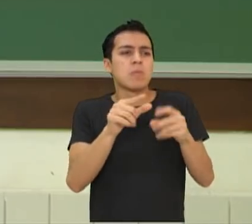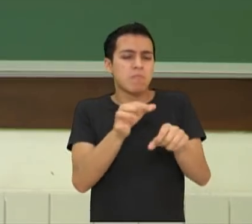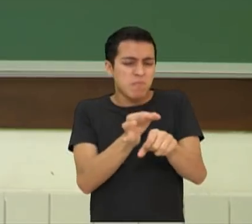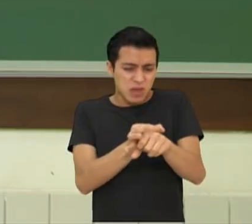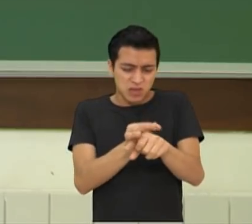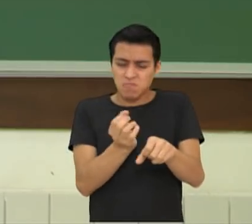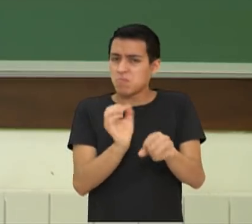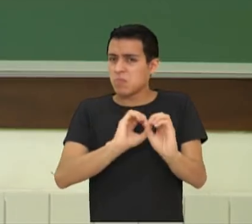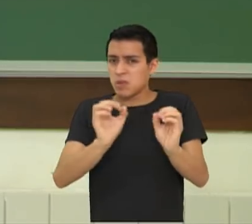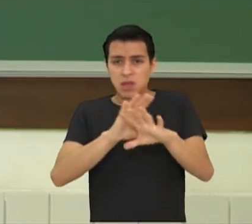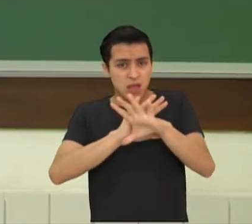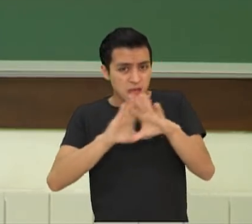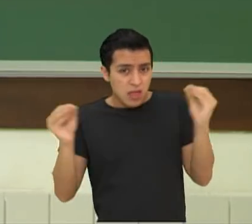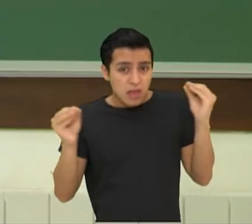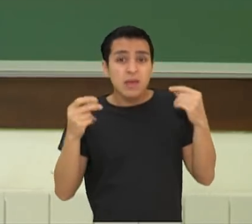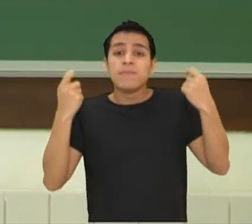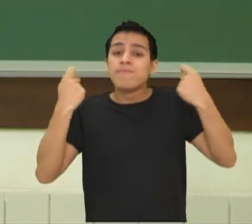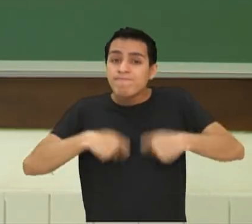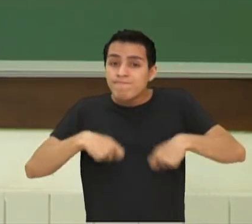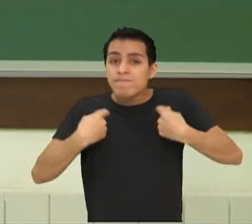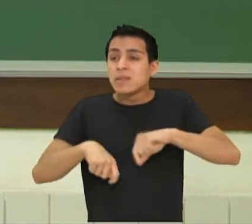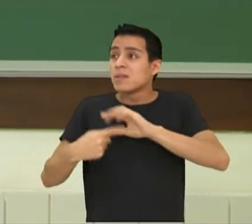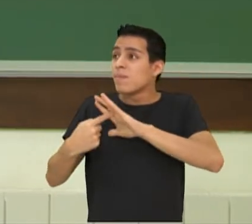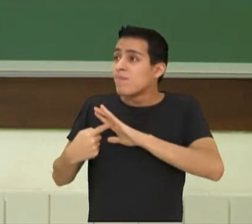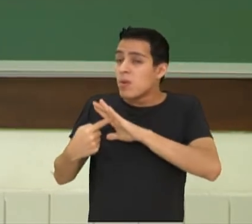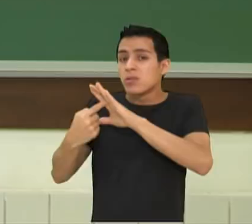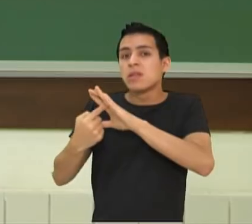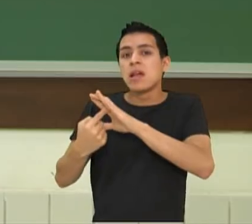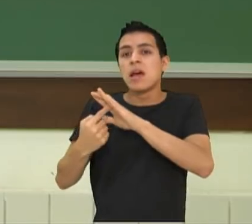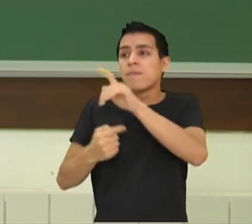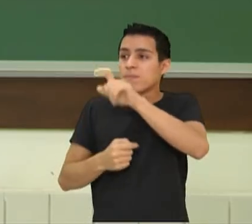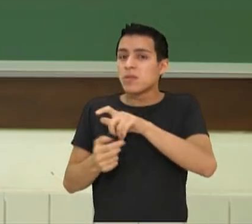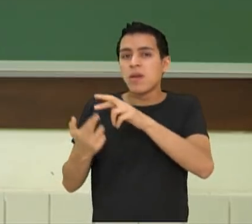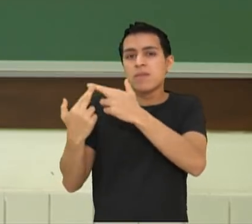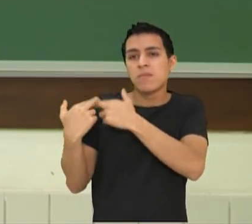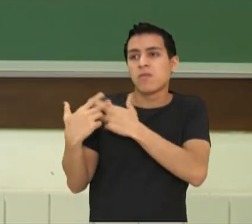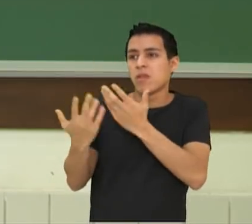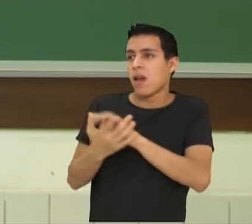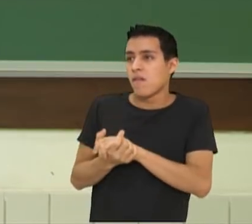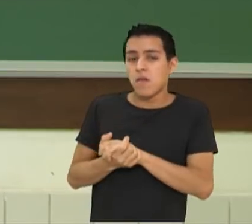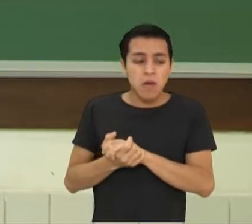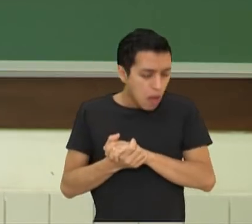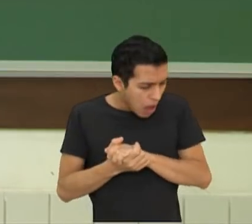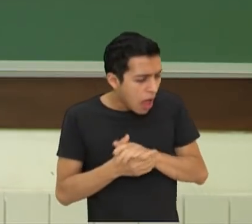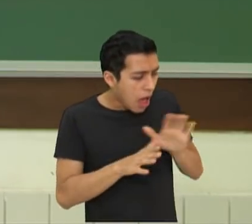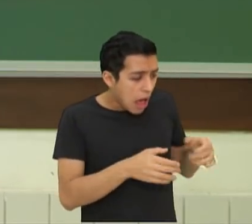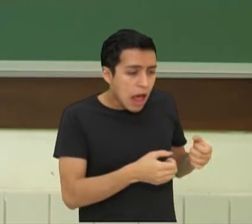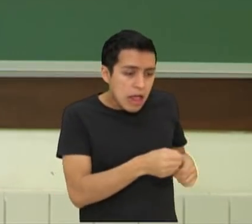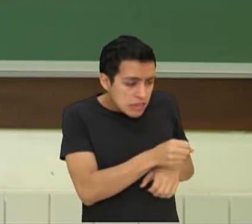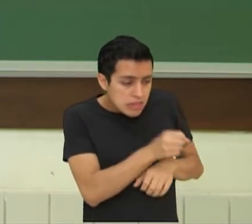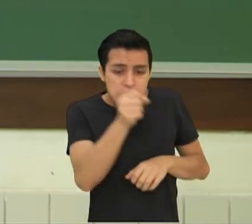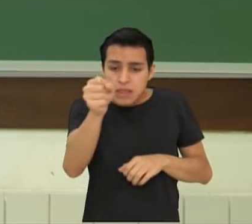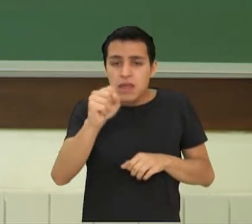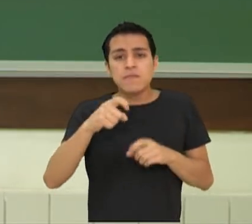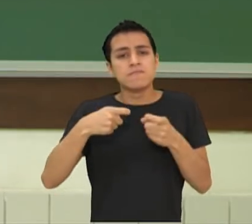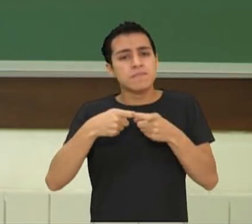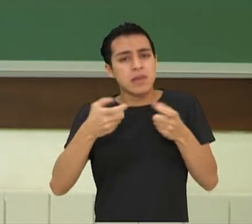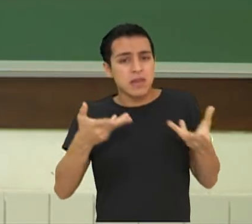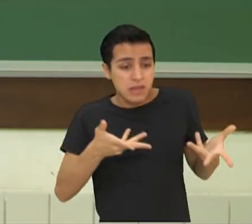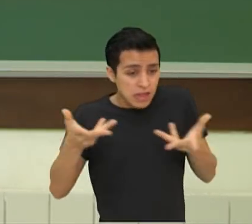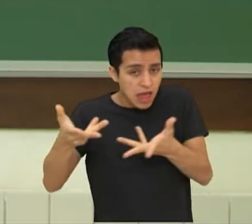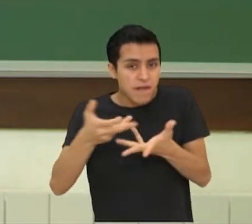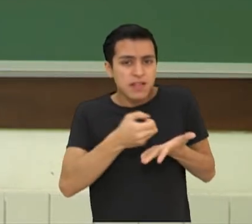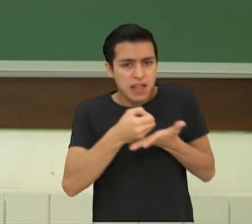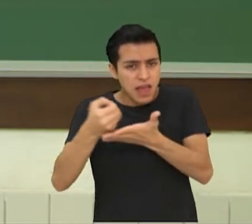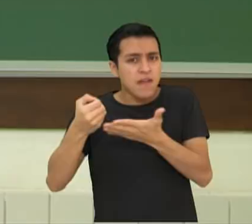mancha estranha que não desaparece, você tem que mostrar para um responsável para que, se preciso for, ele te leve ao médico.